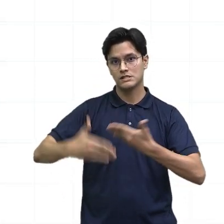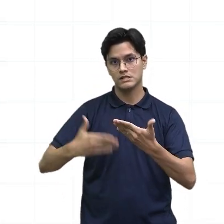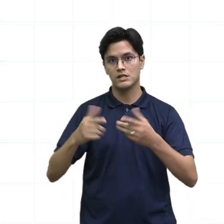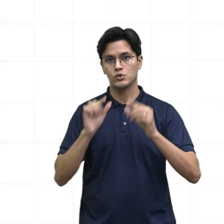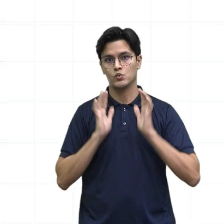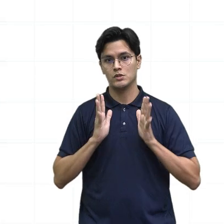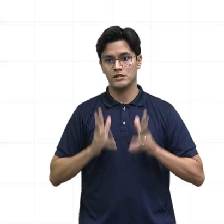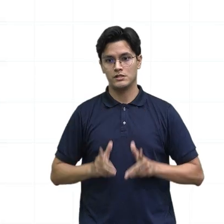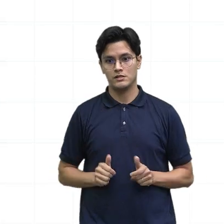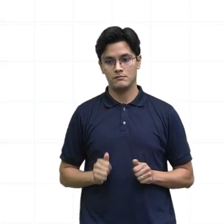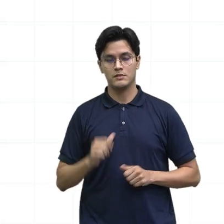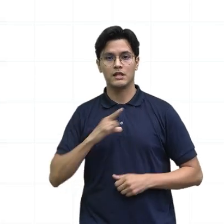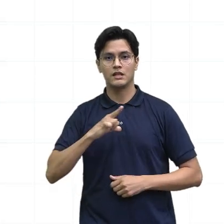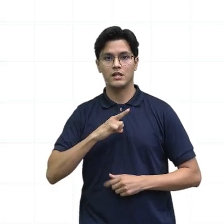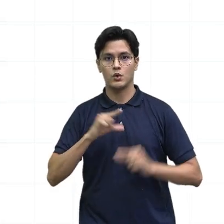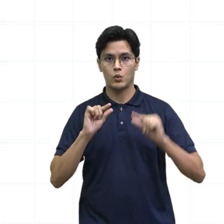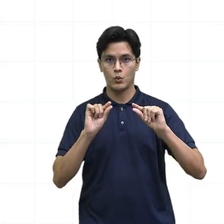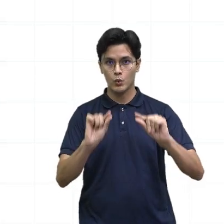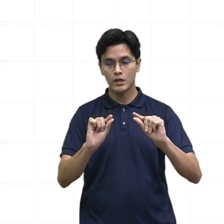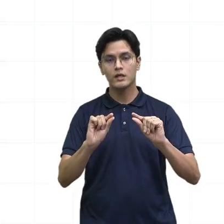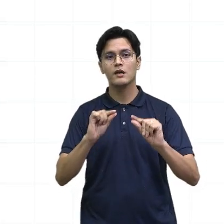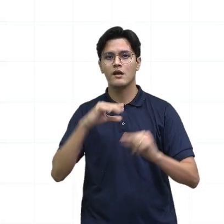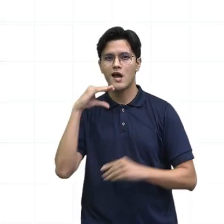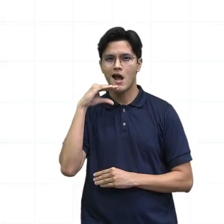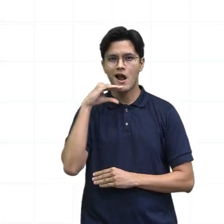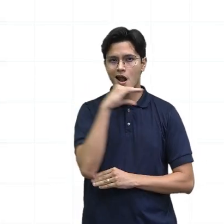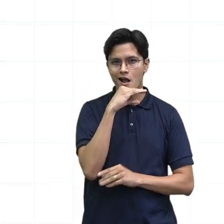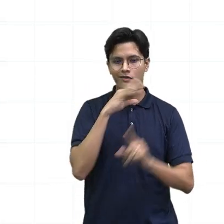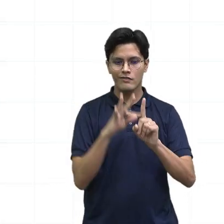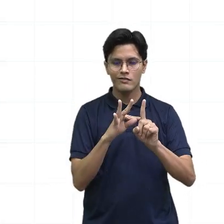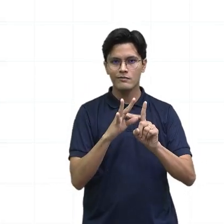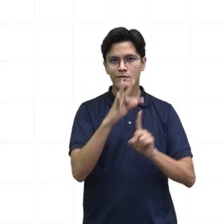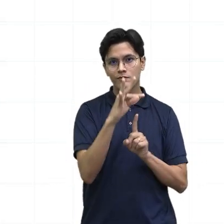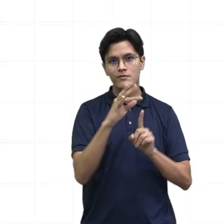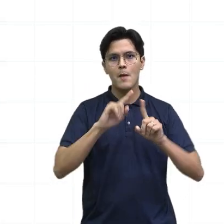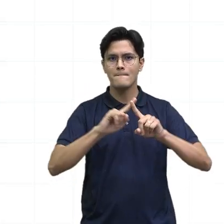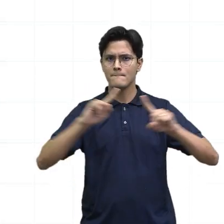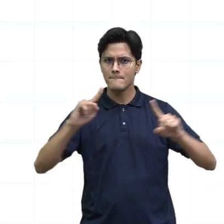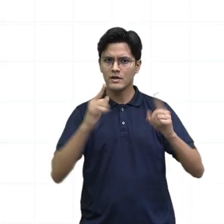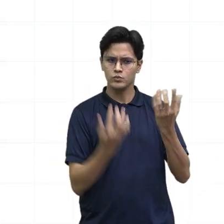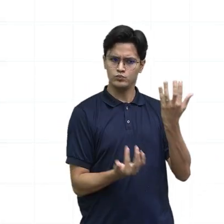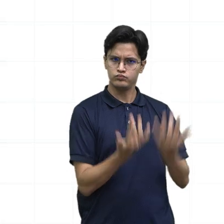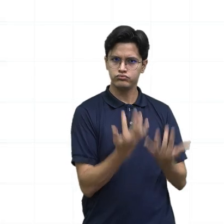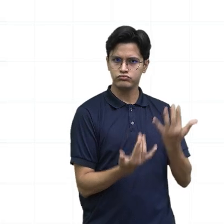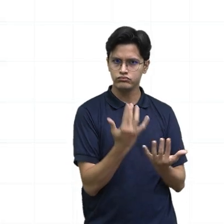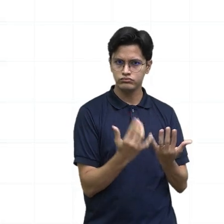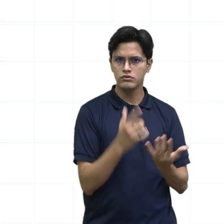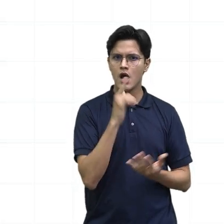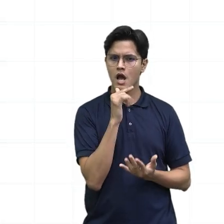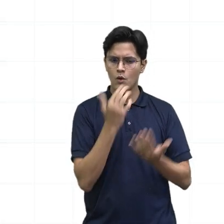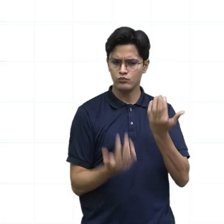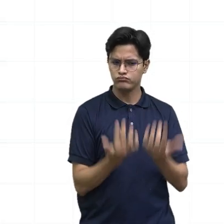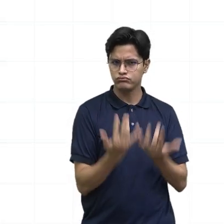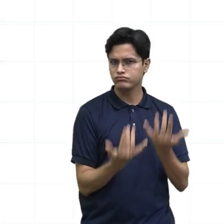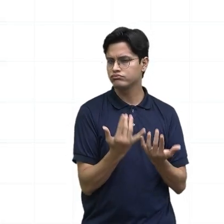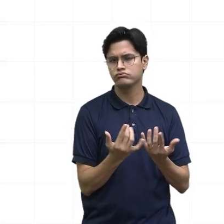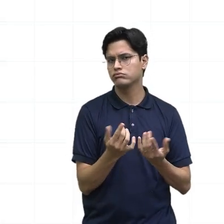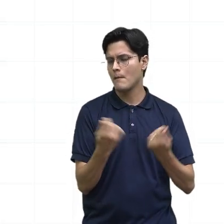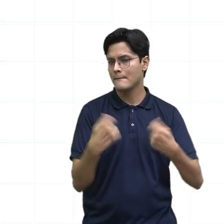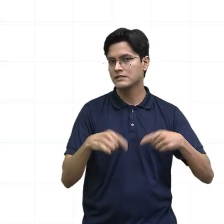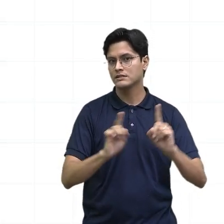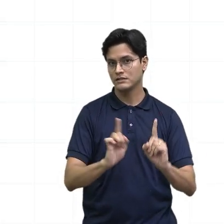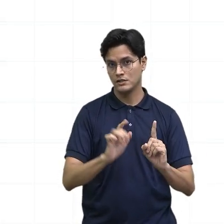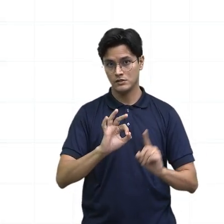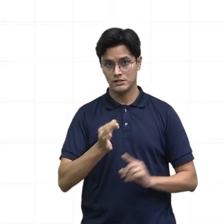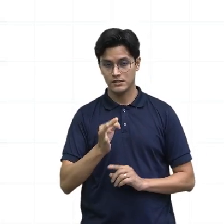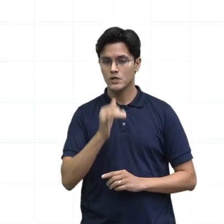ali uma fervura exatamente para esses alimentos, tá? Então, alimentos como frutas, legumes, carnes,